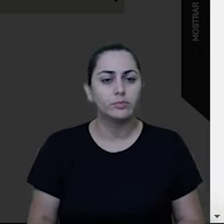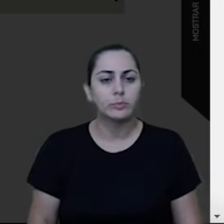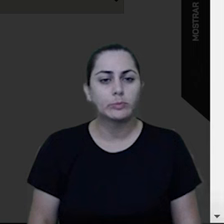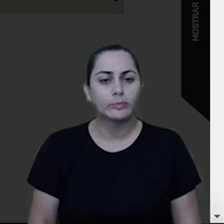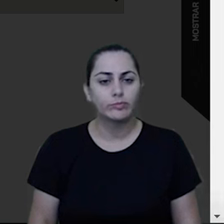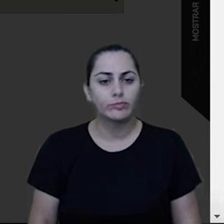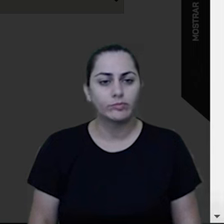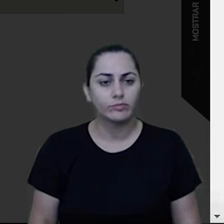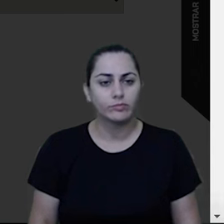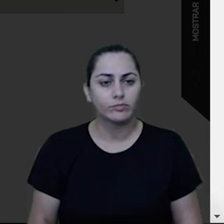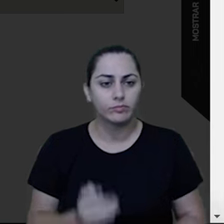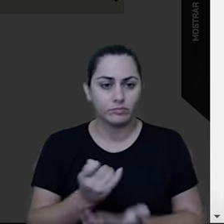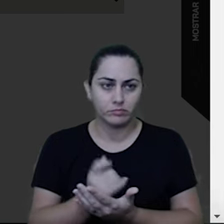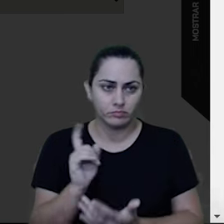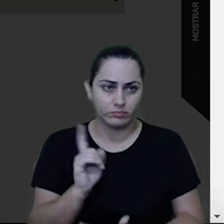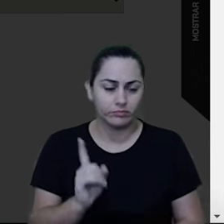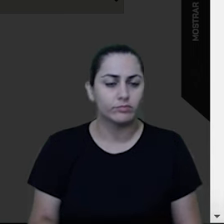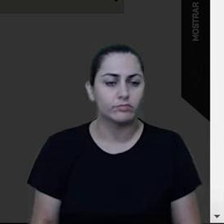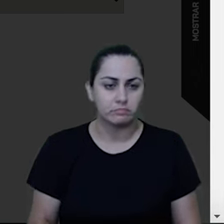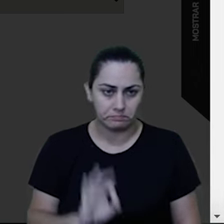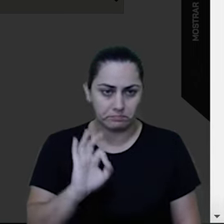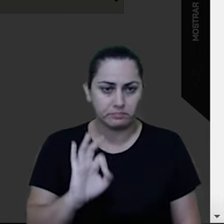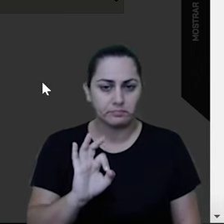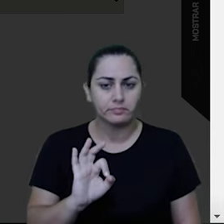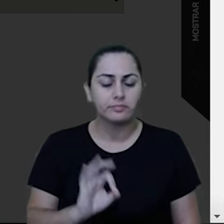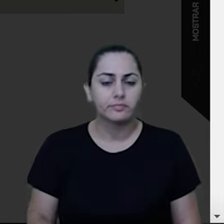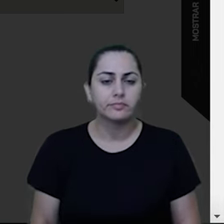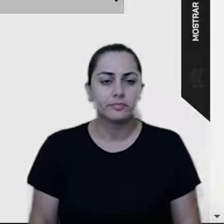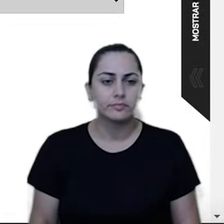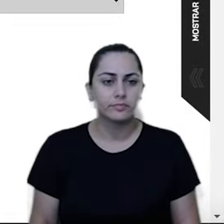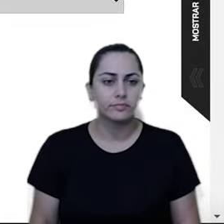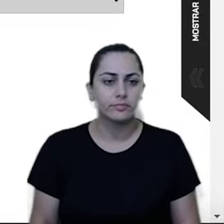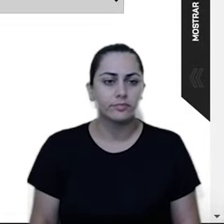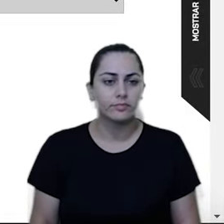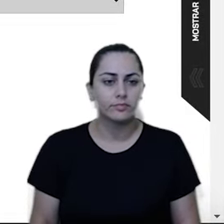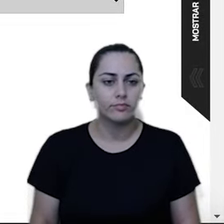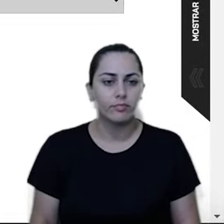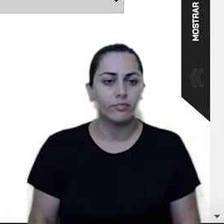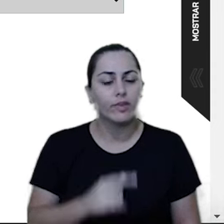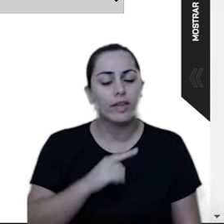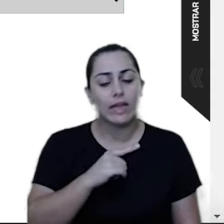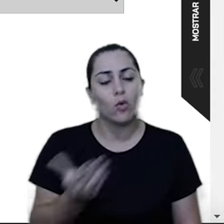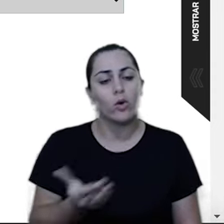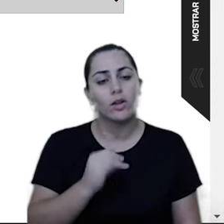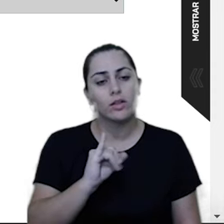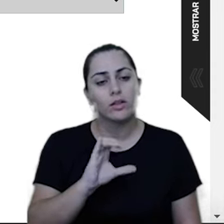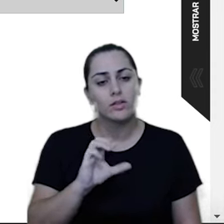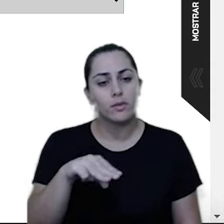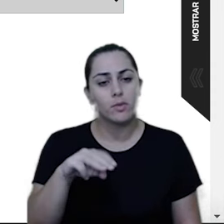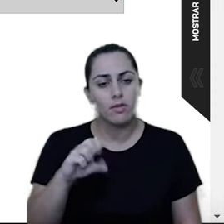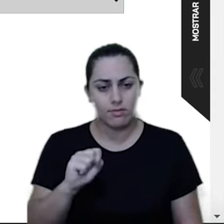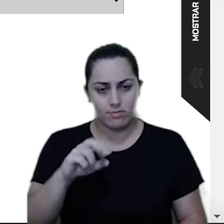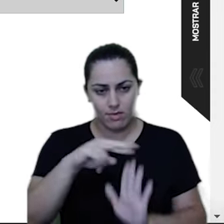final não contribui Beleza então tenho aqui um ICMS com essa